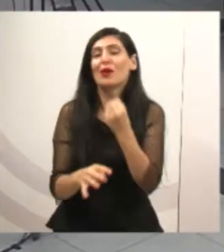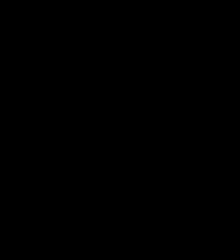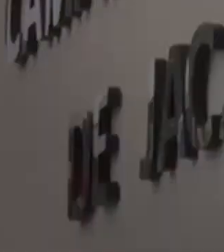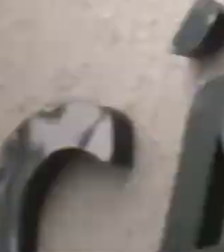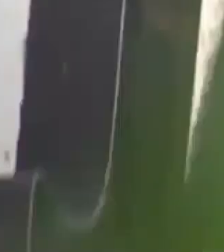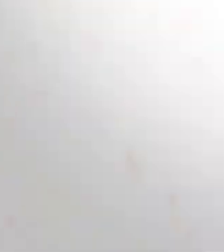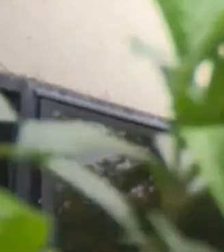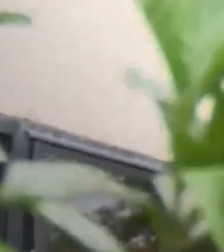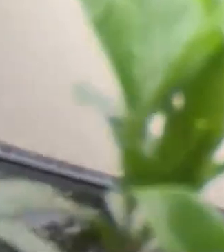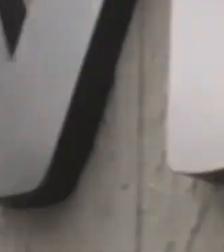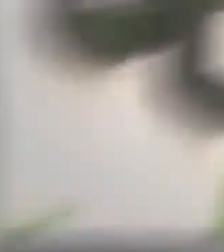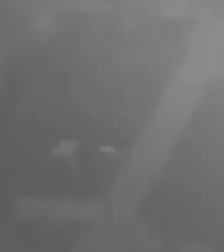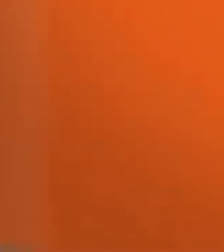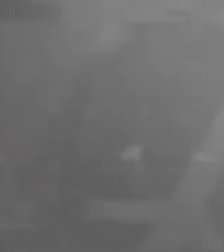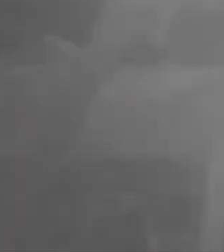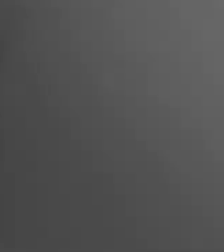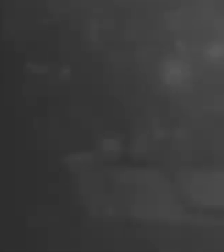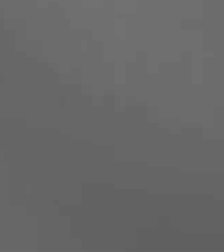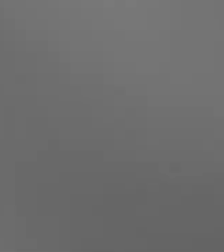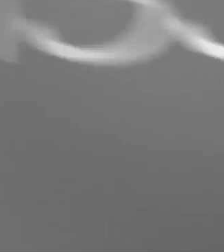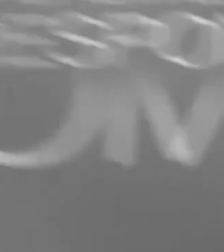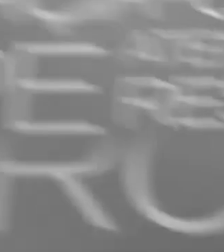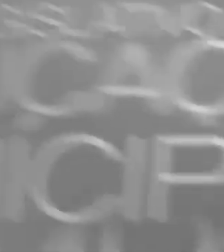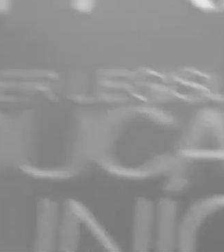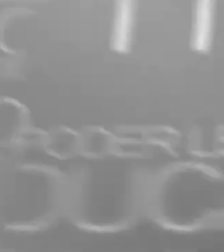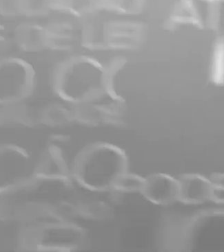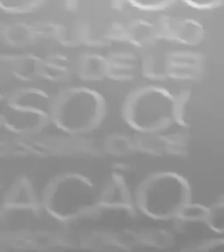Tchau, tchau.